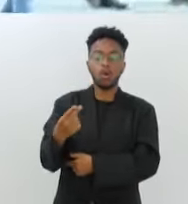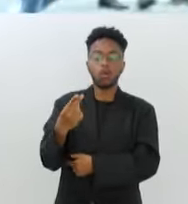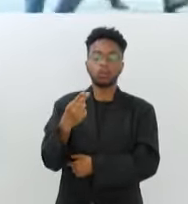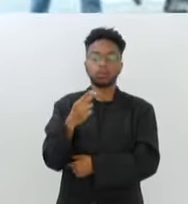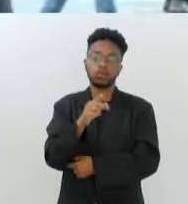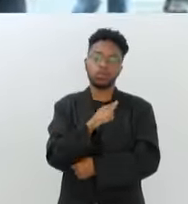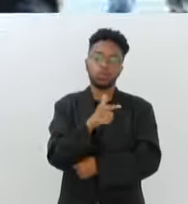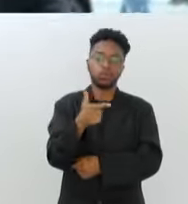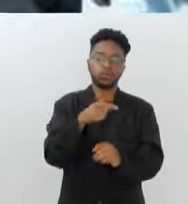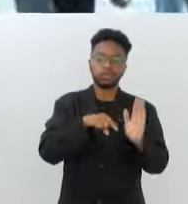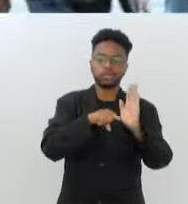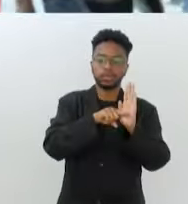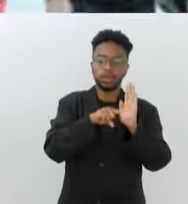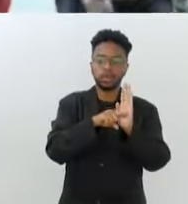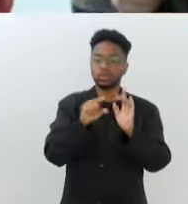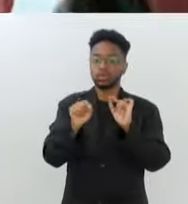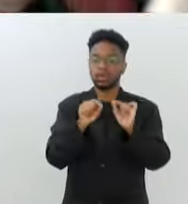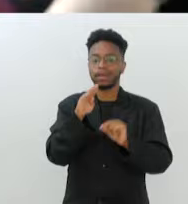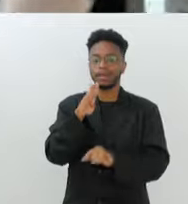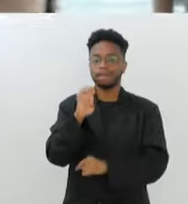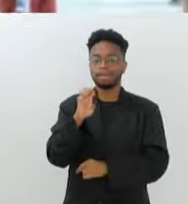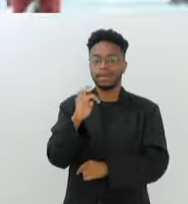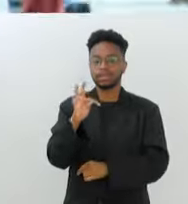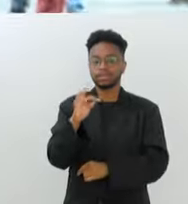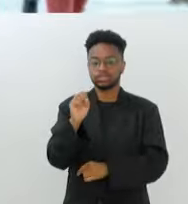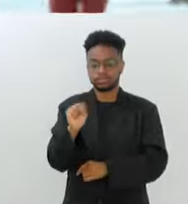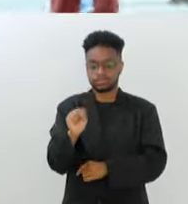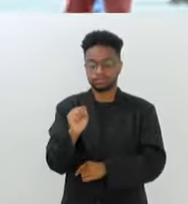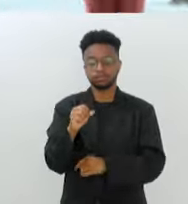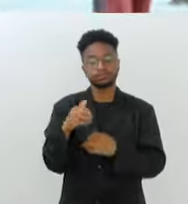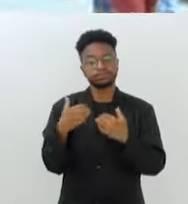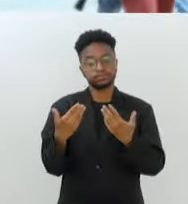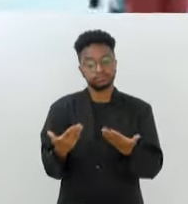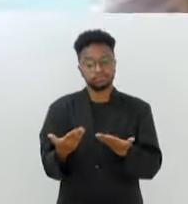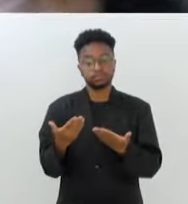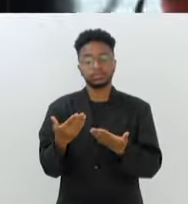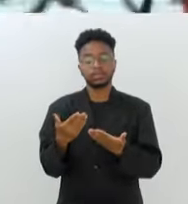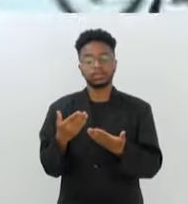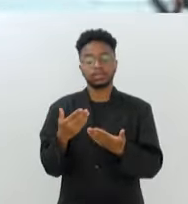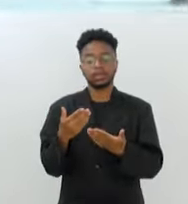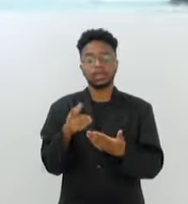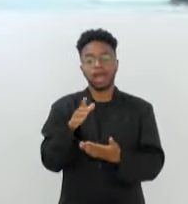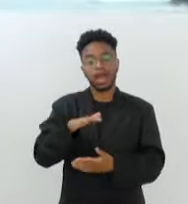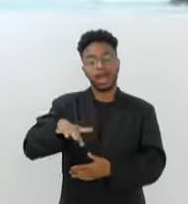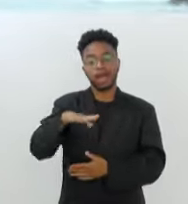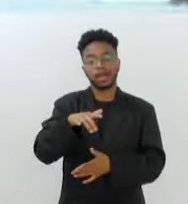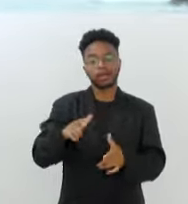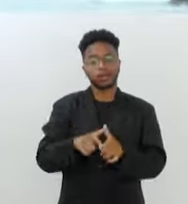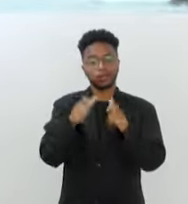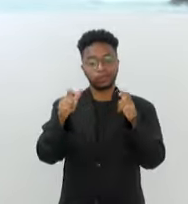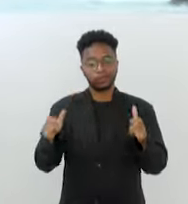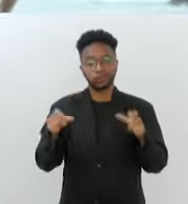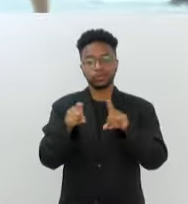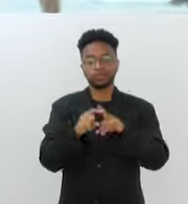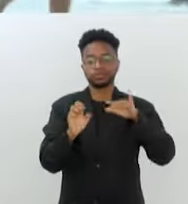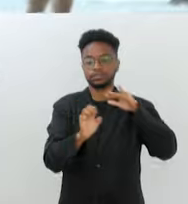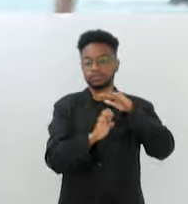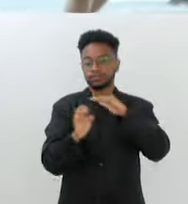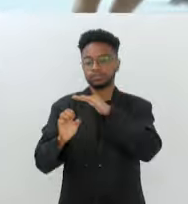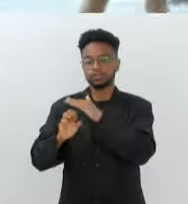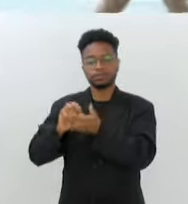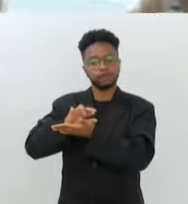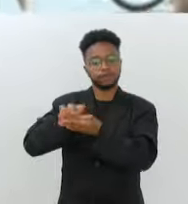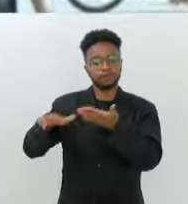bom assim, um lado negativo, que é o lado das bets, né, que é o lado das apostas. Então, isso fez com que o mercado crescesse e as empresas acabaram, os grandes